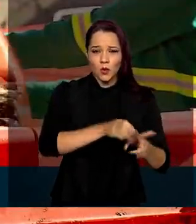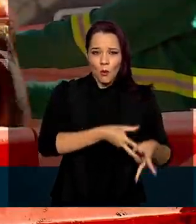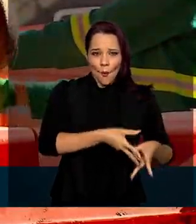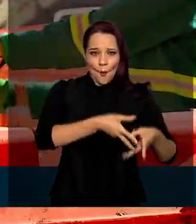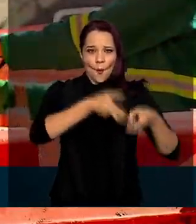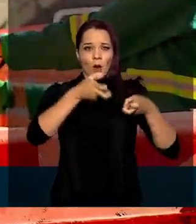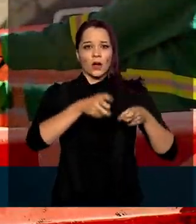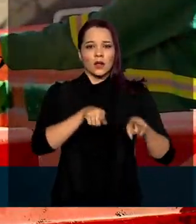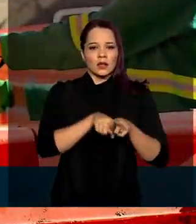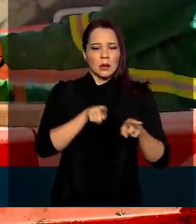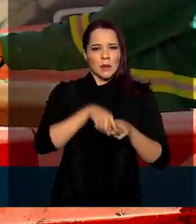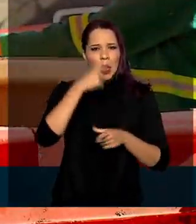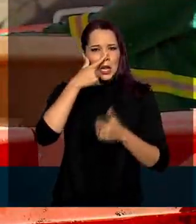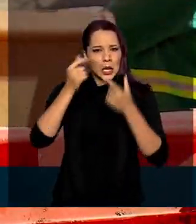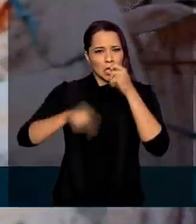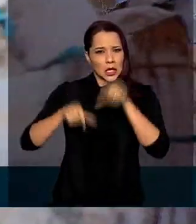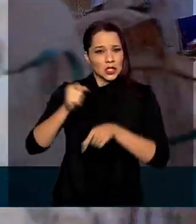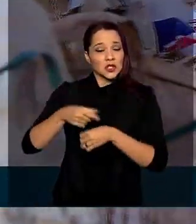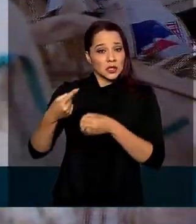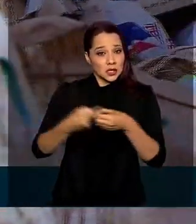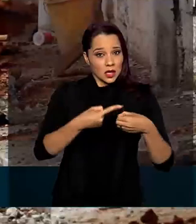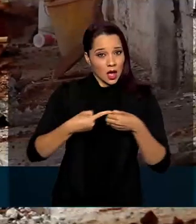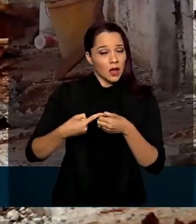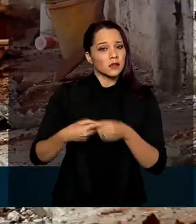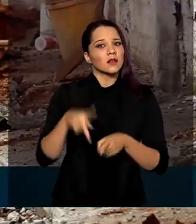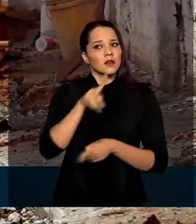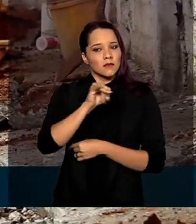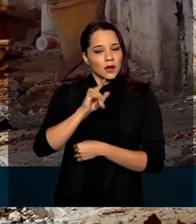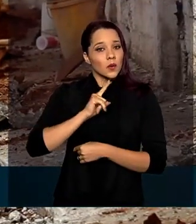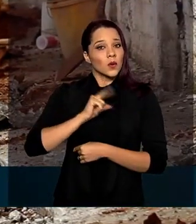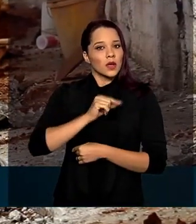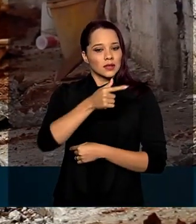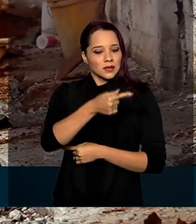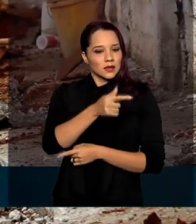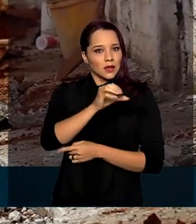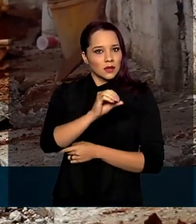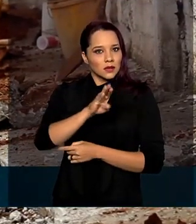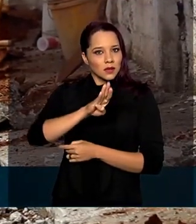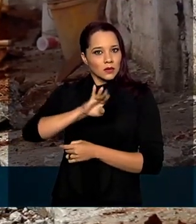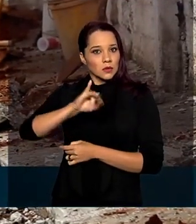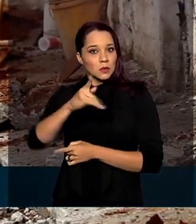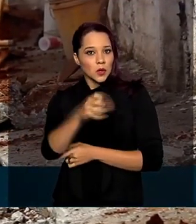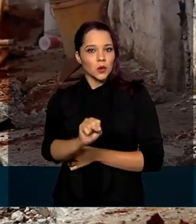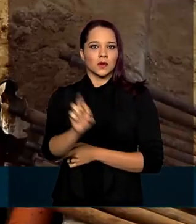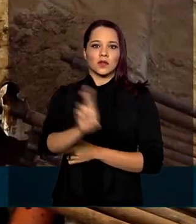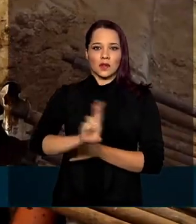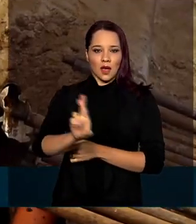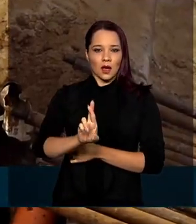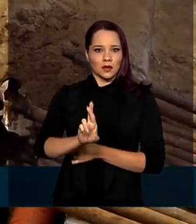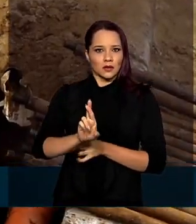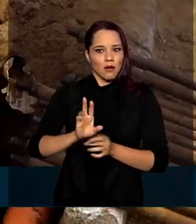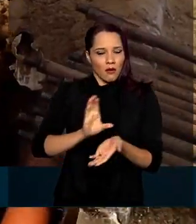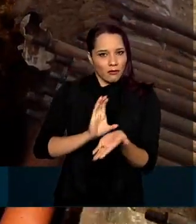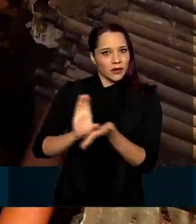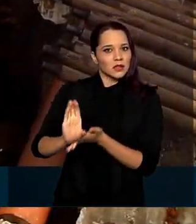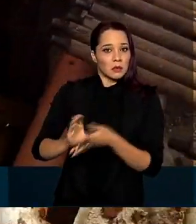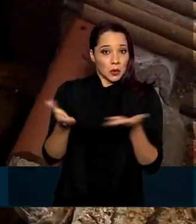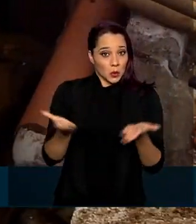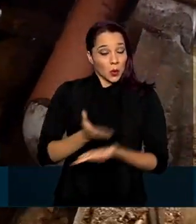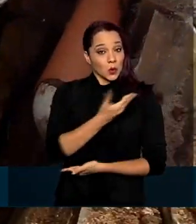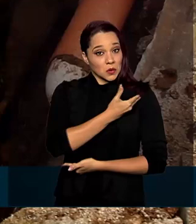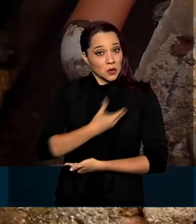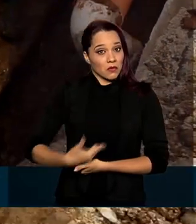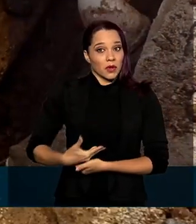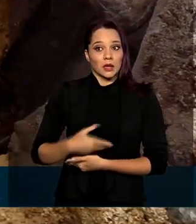e resíduos sólidos urbanos, vai consumir 700 bilhões de reais. Investimentos que hoje o